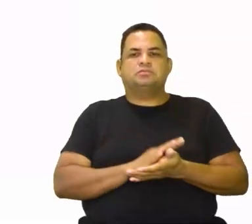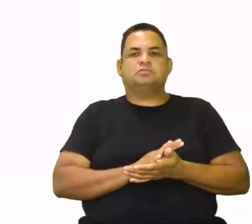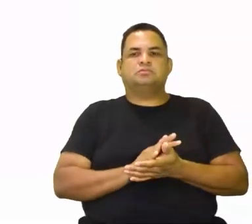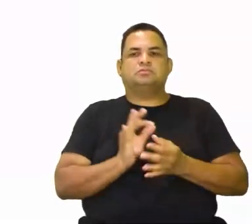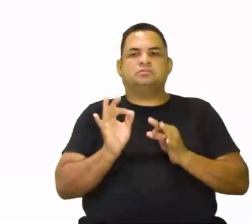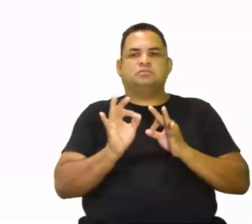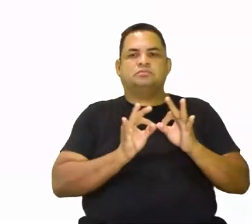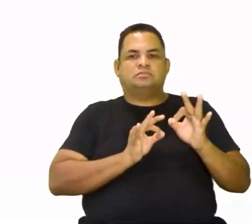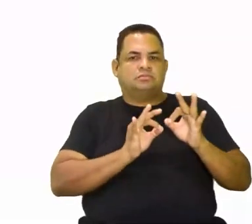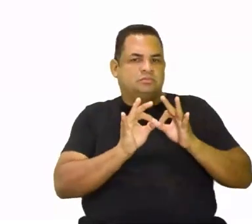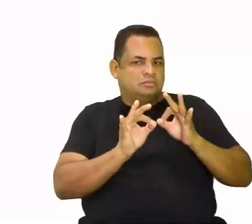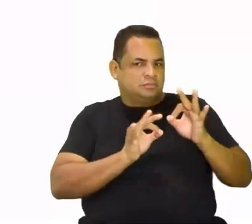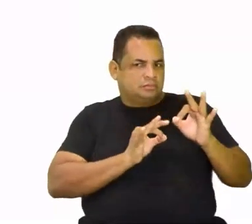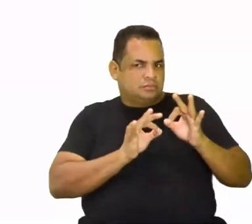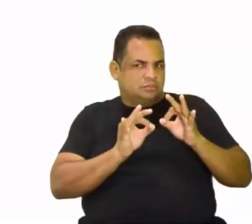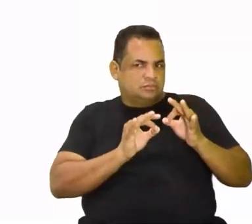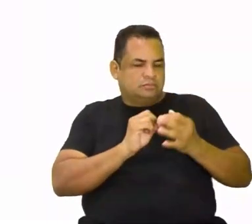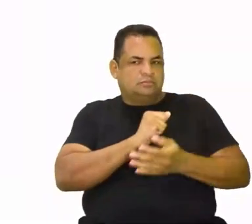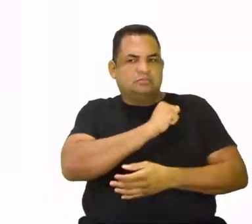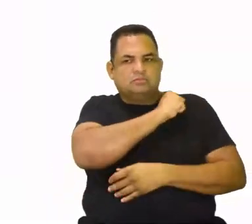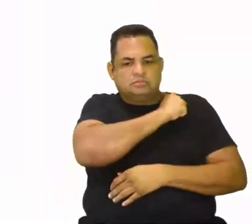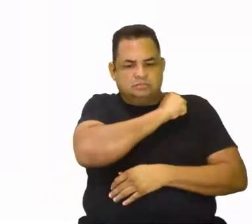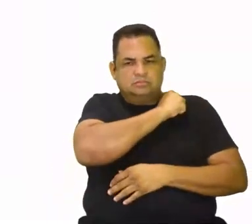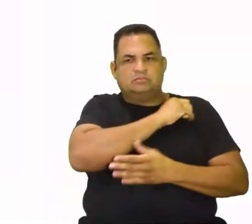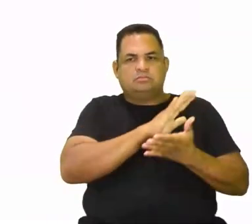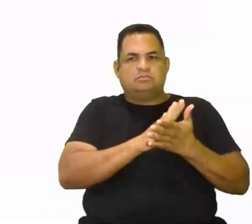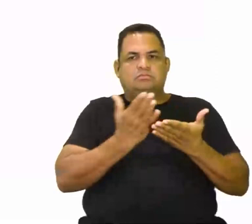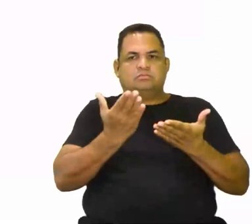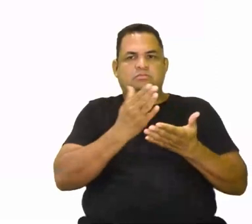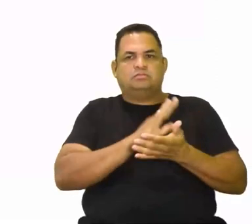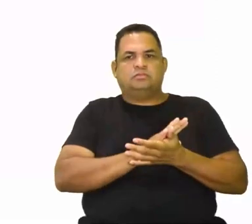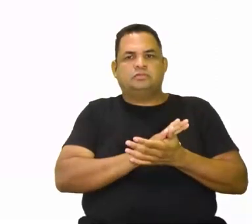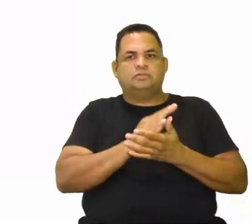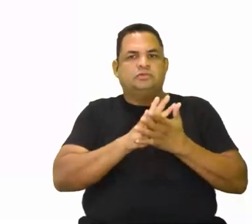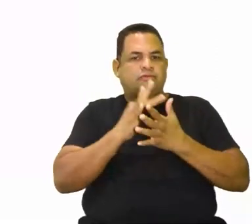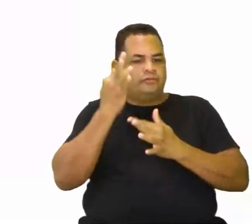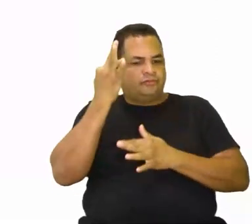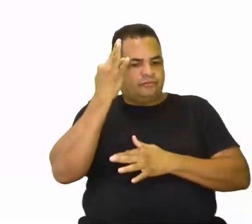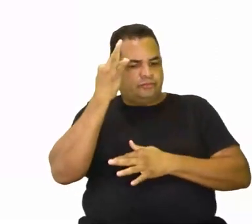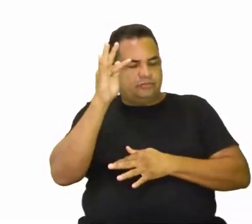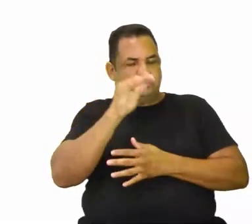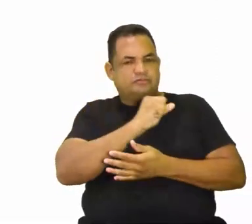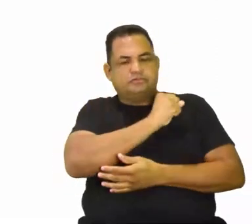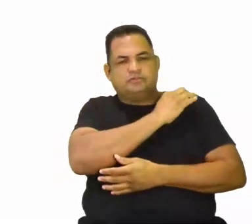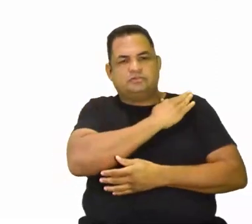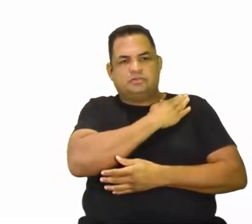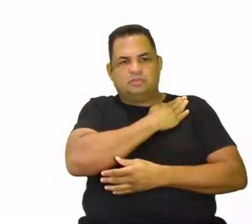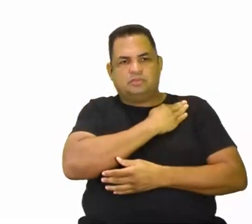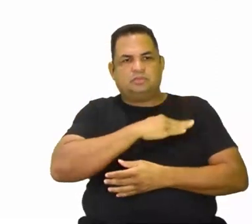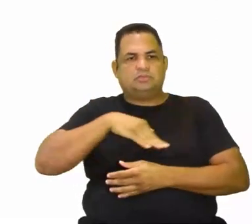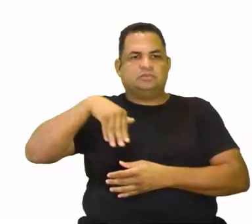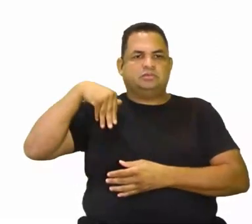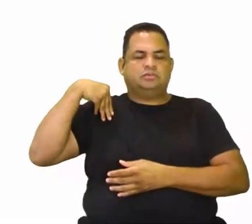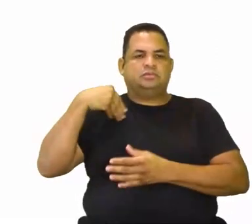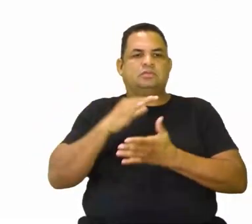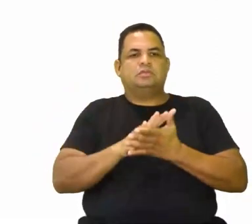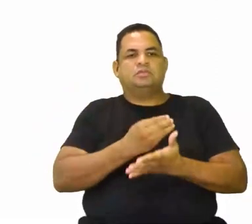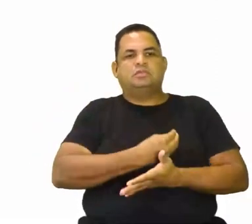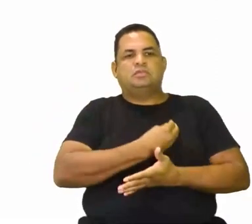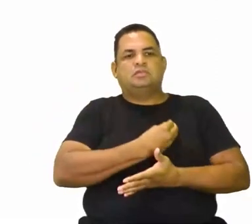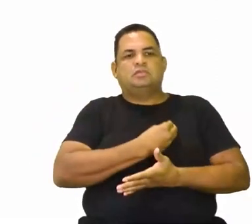foi abordada pelo cientista Aristóteles, que viveu